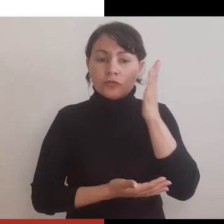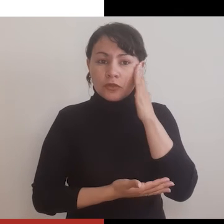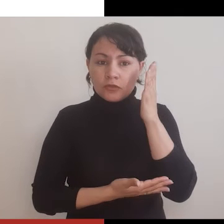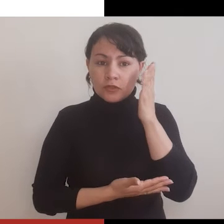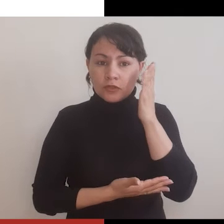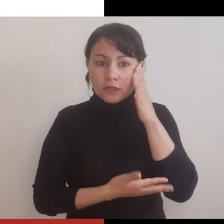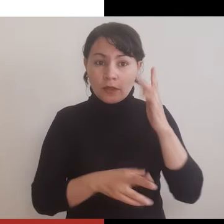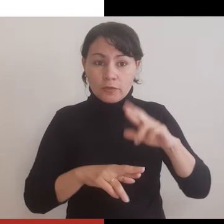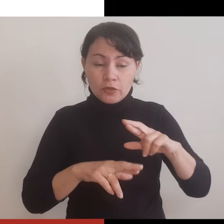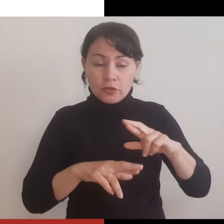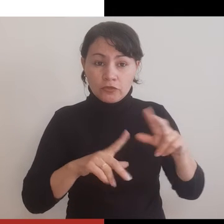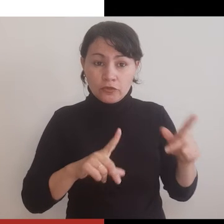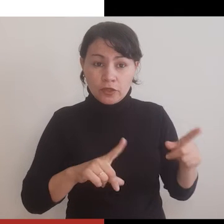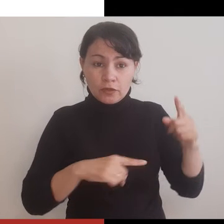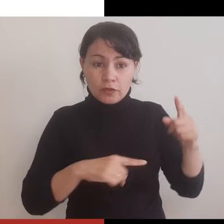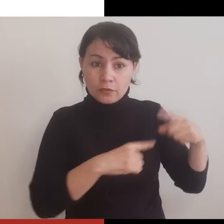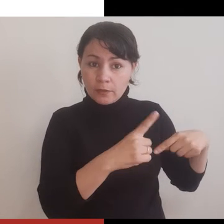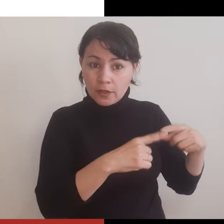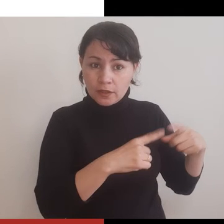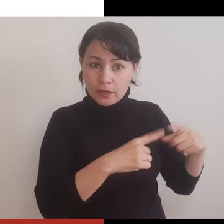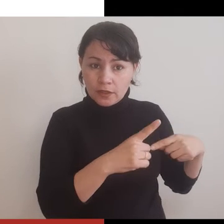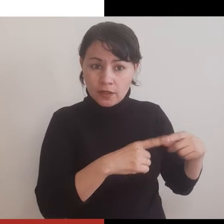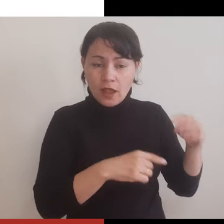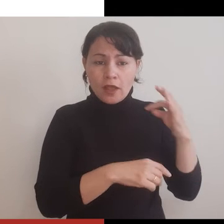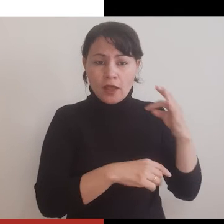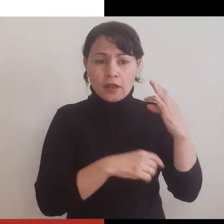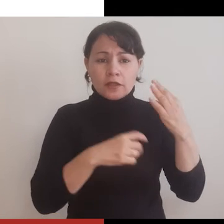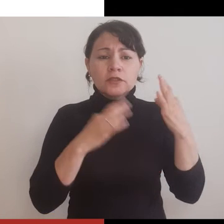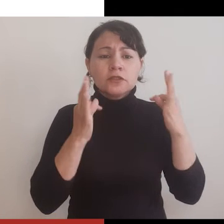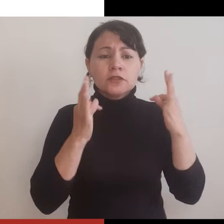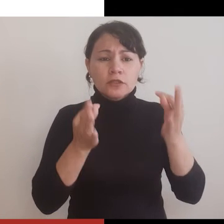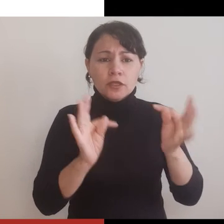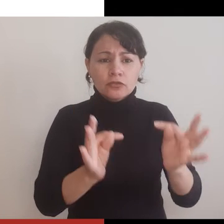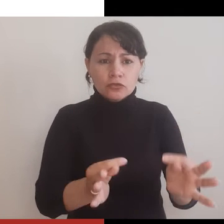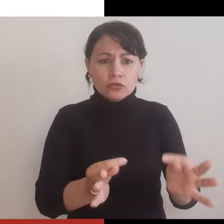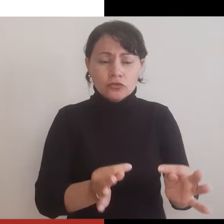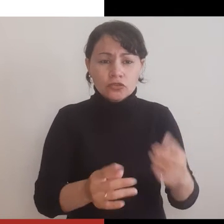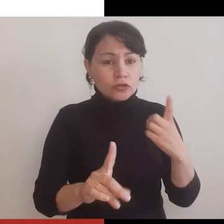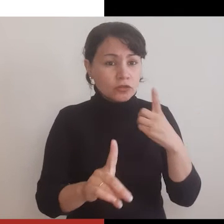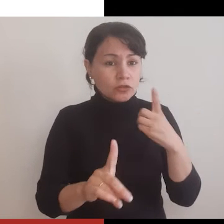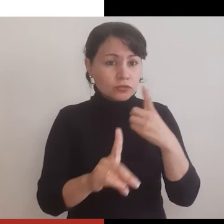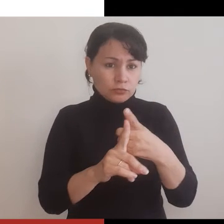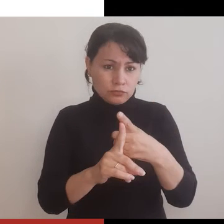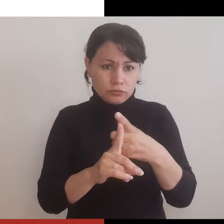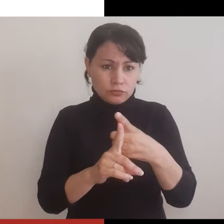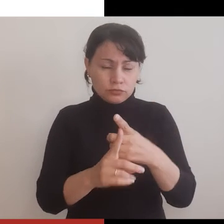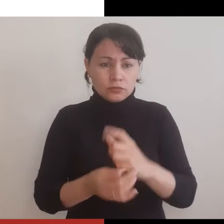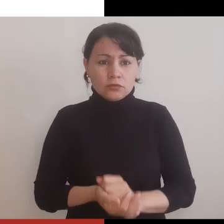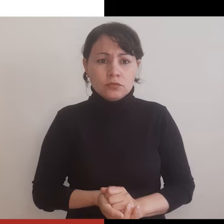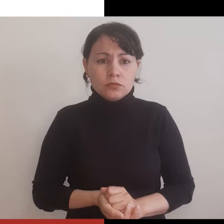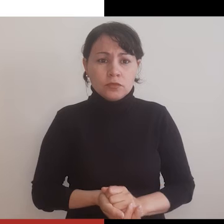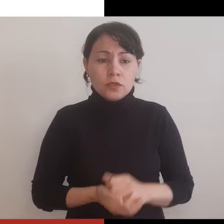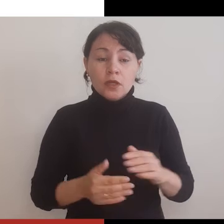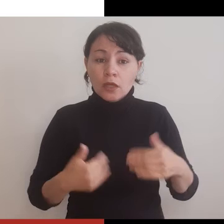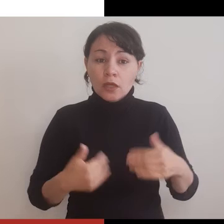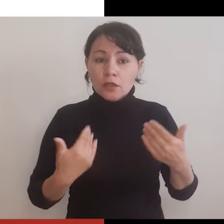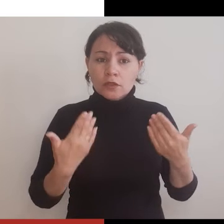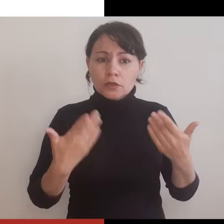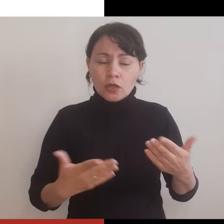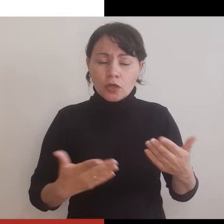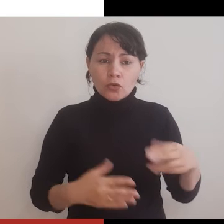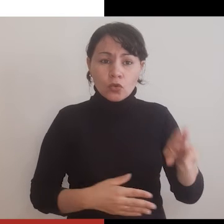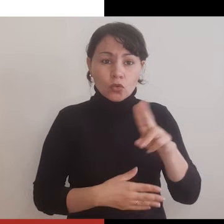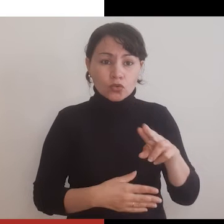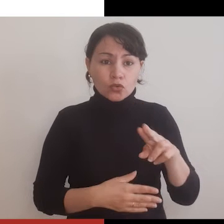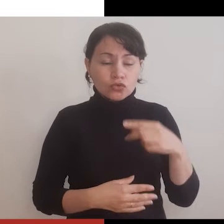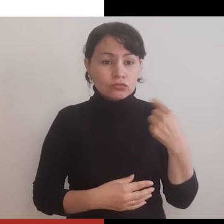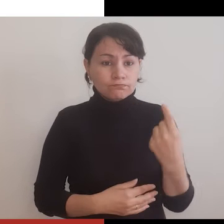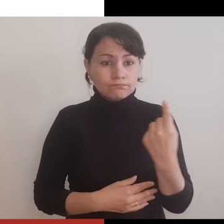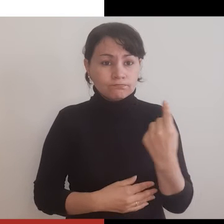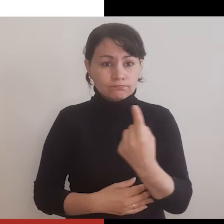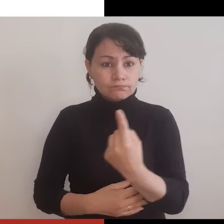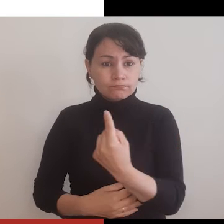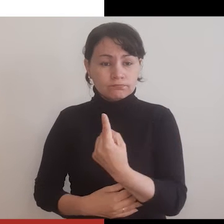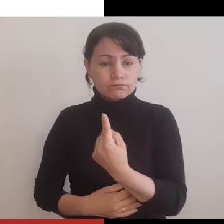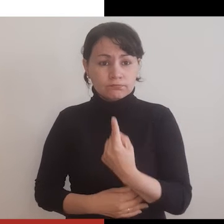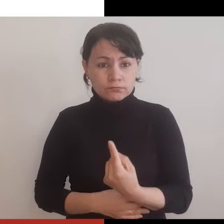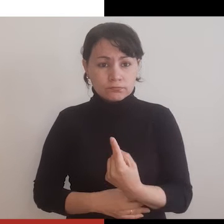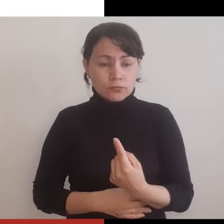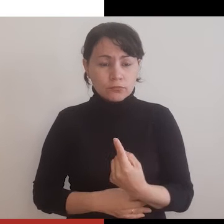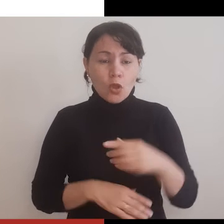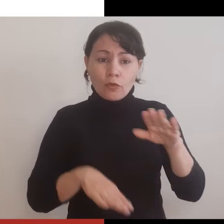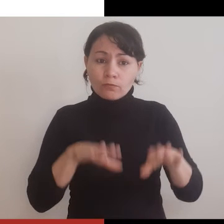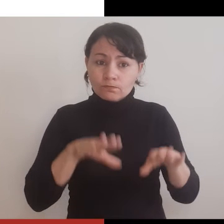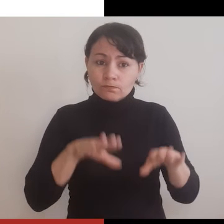que diversos equipamentos, diversas tecnologias ali vão ser encontradas. No entanto, o uso de cada uma delas